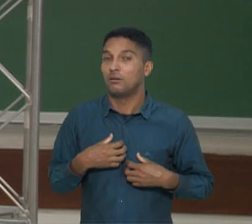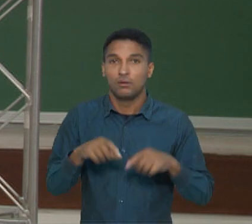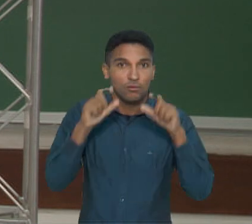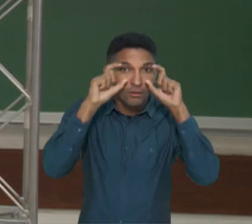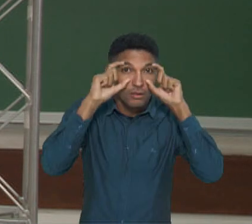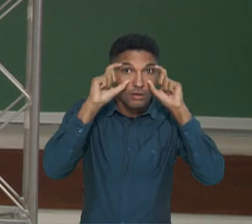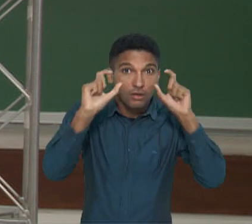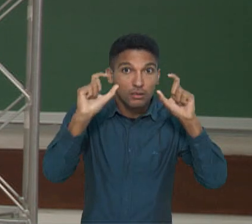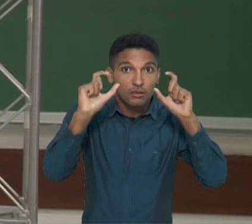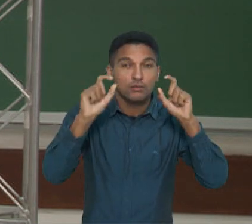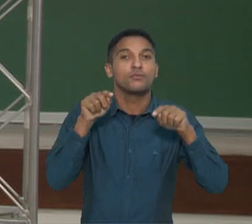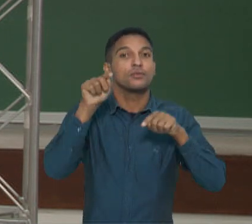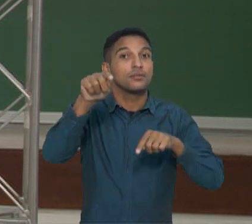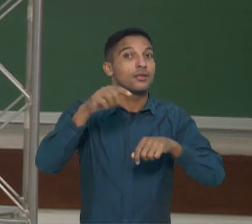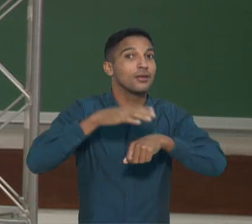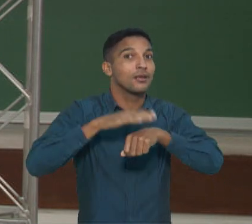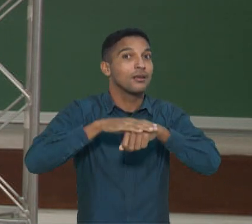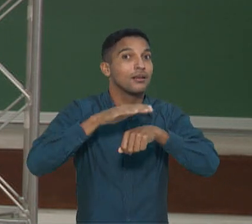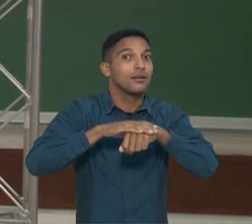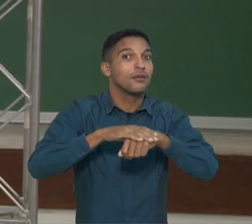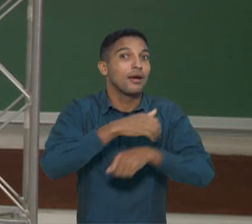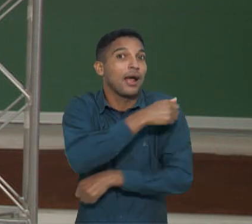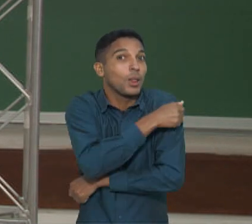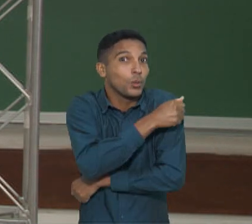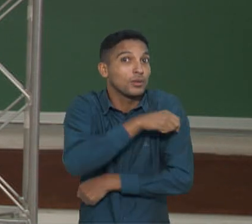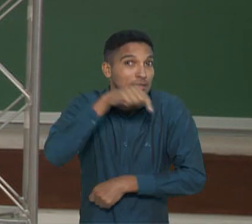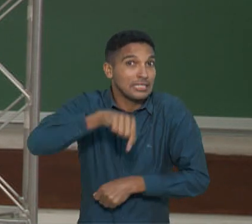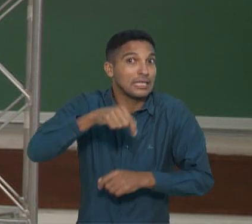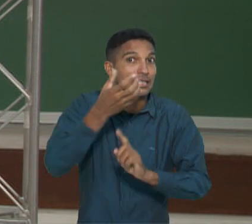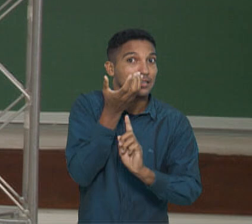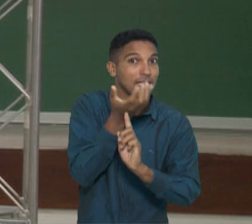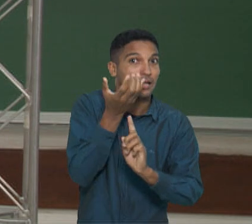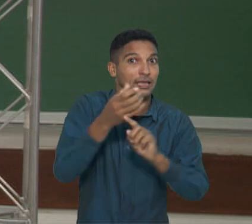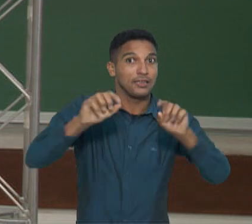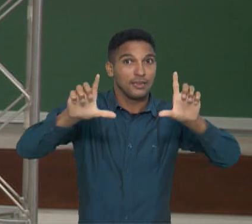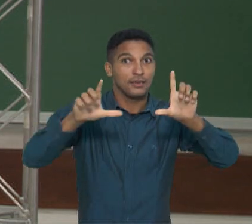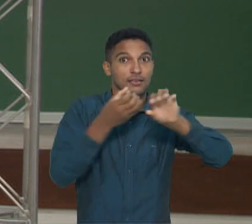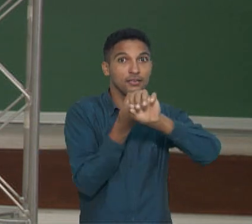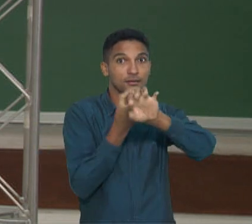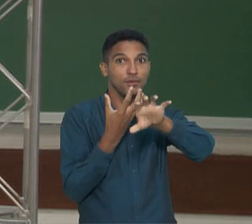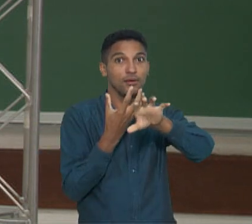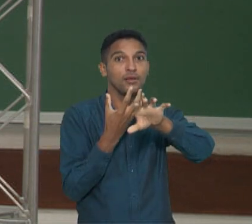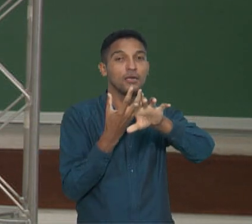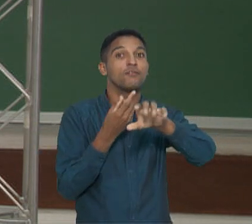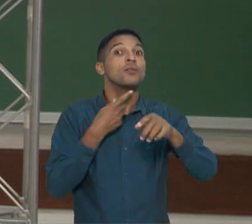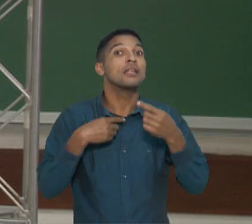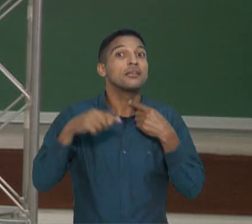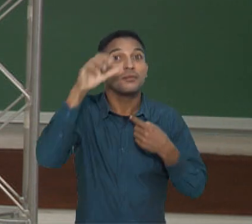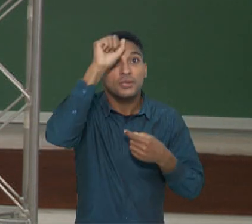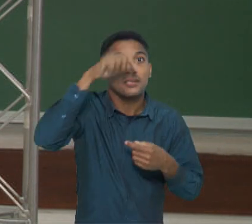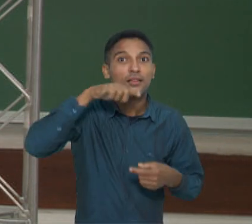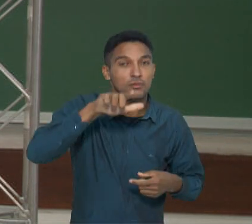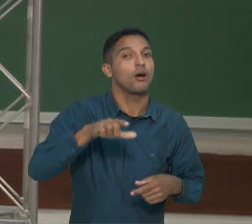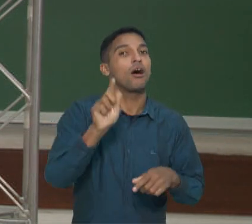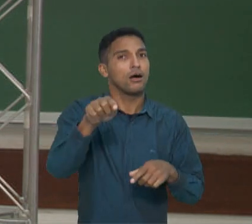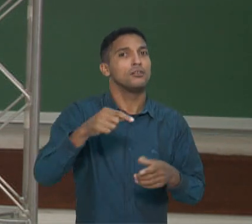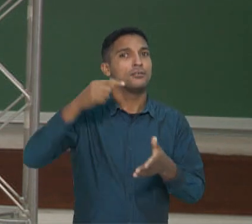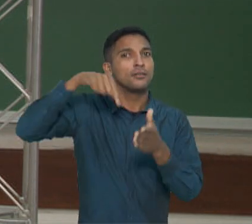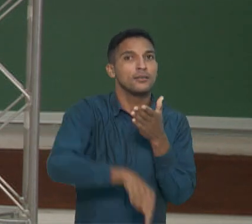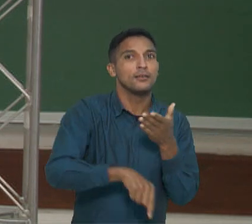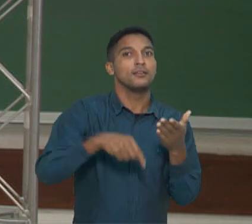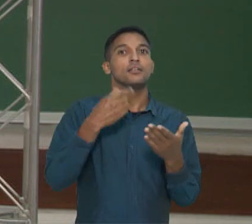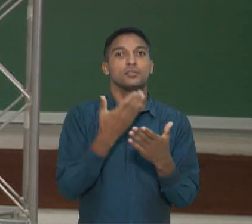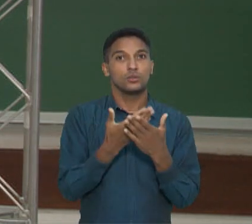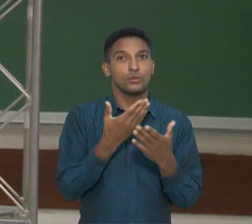espanhola aqui conosco, do Aula Paraná, né? Estude, exercite mais os seus conhecimentos. E da